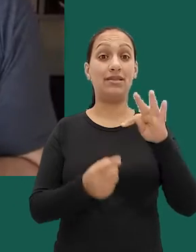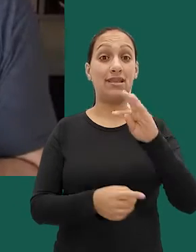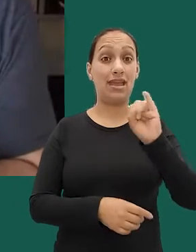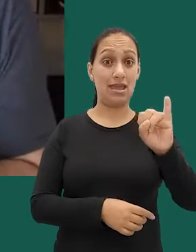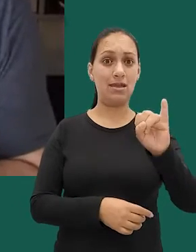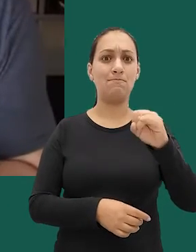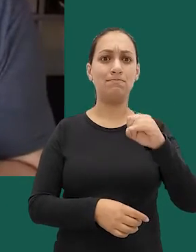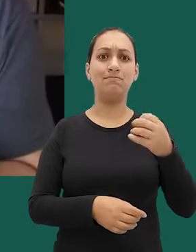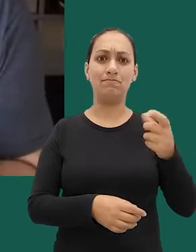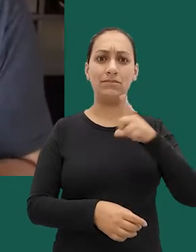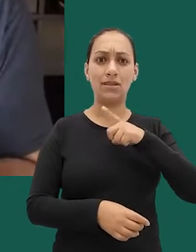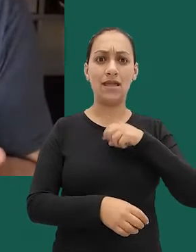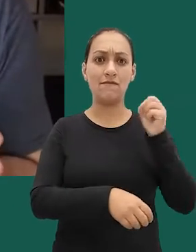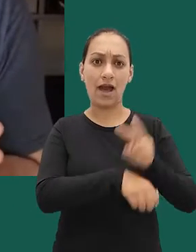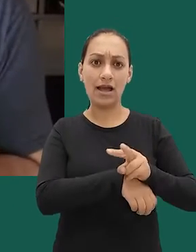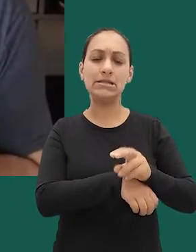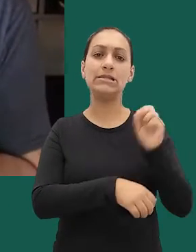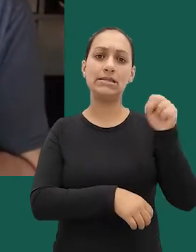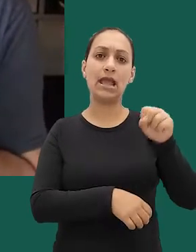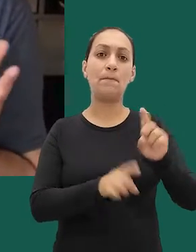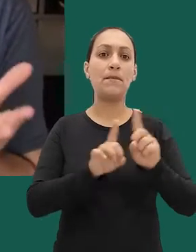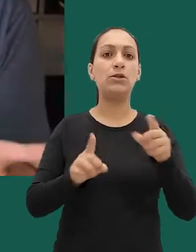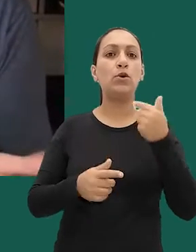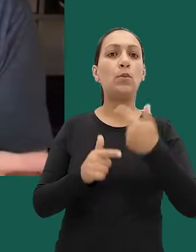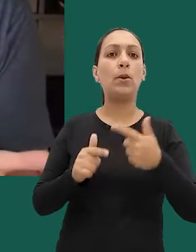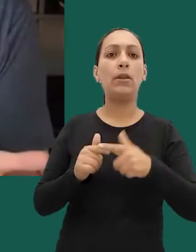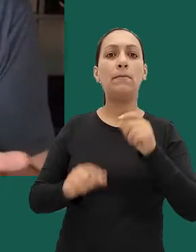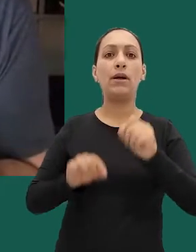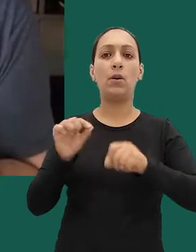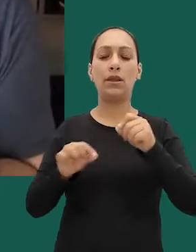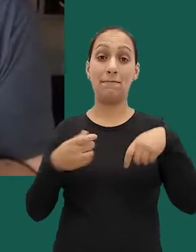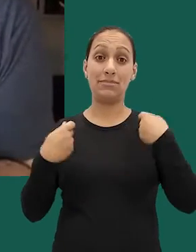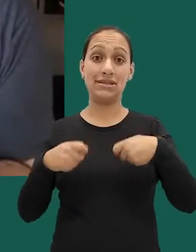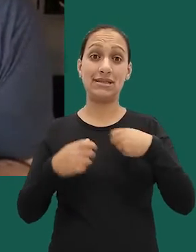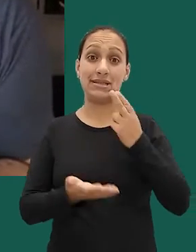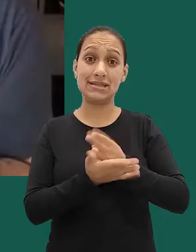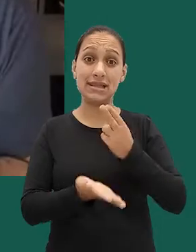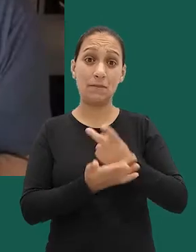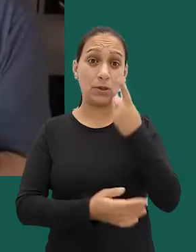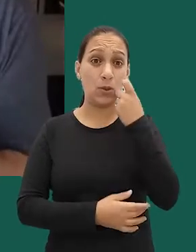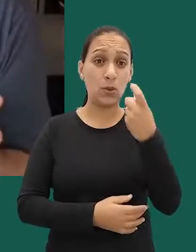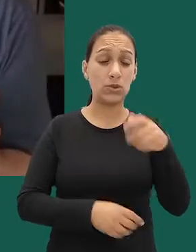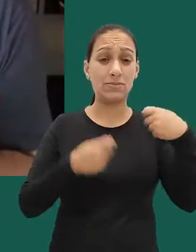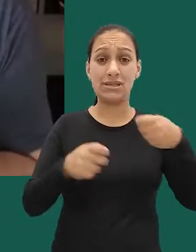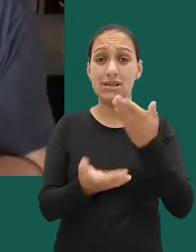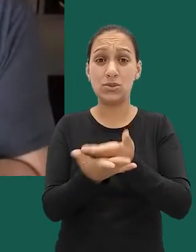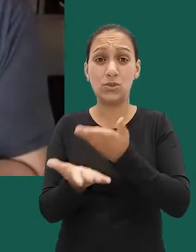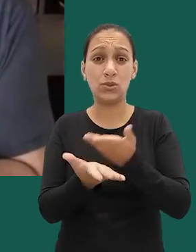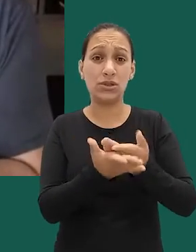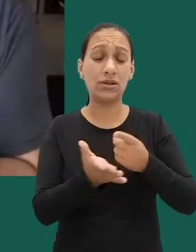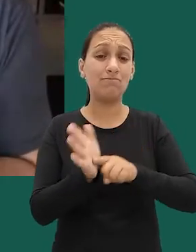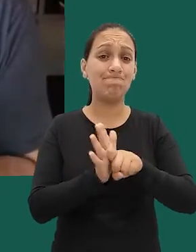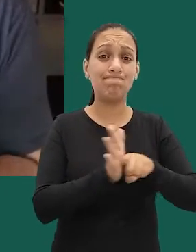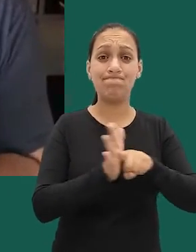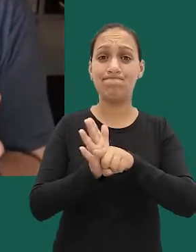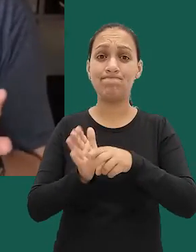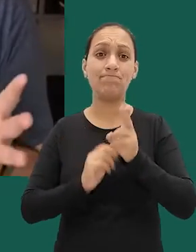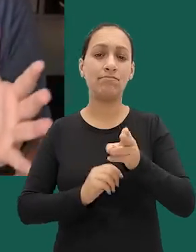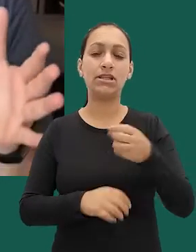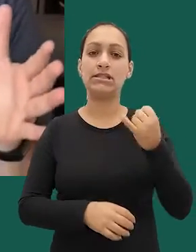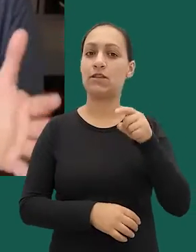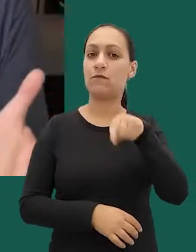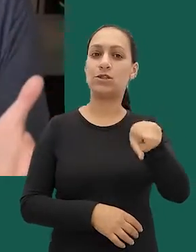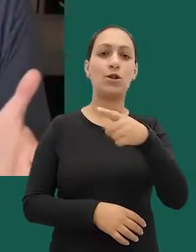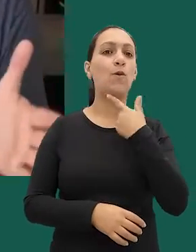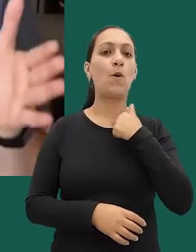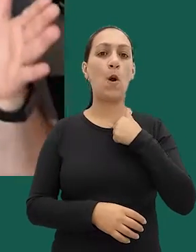muito. O problema do mercado de TI é que você tem que ser sempre curioso, tem que estar sempre estudando. E se você não gosta disso,